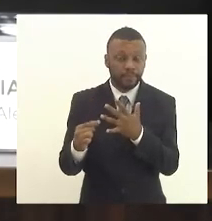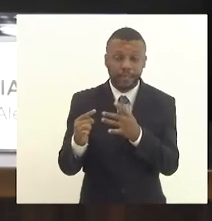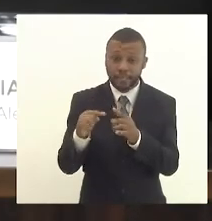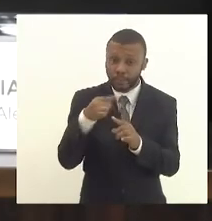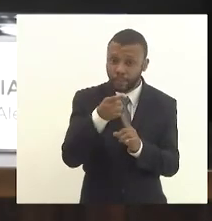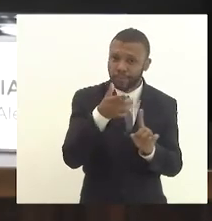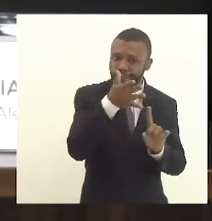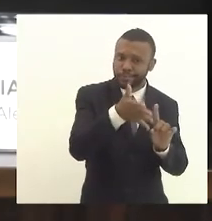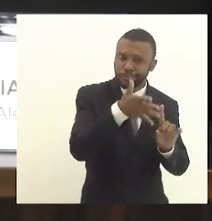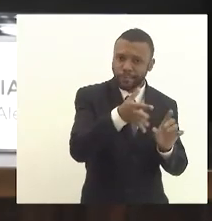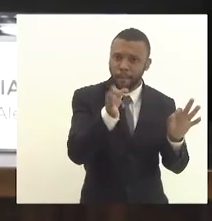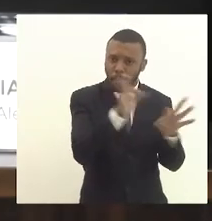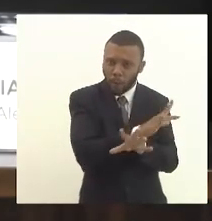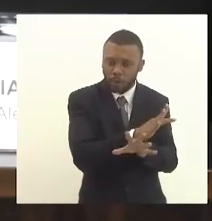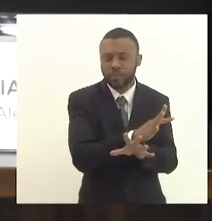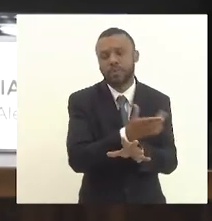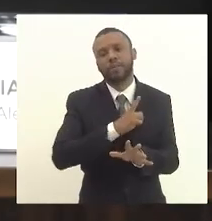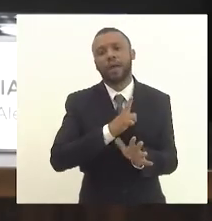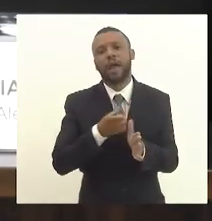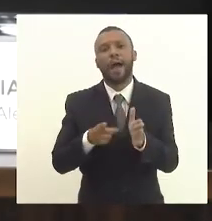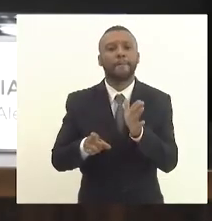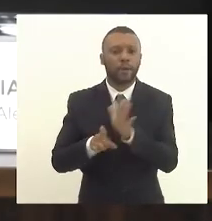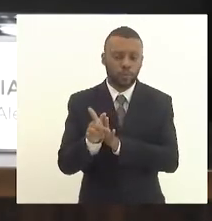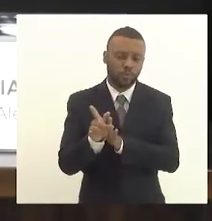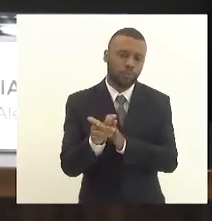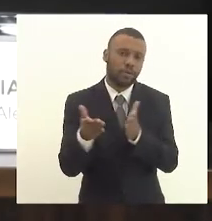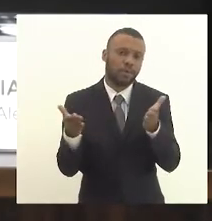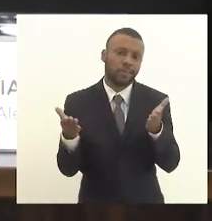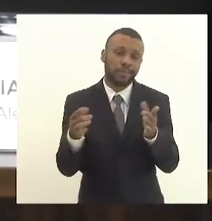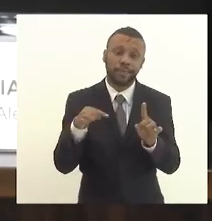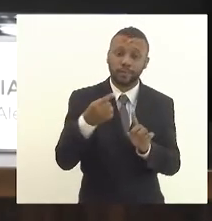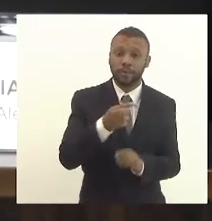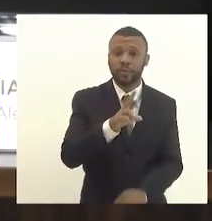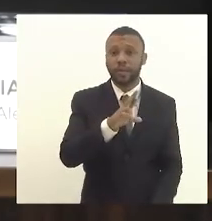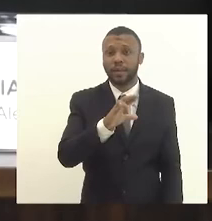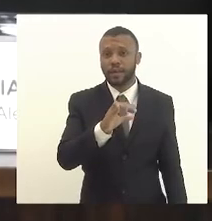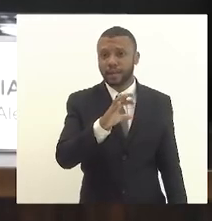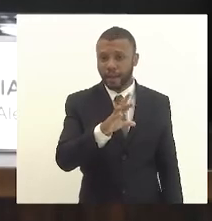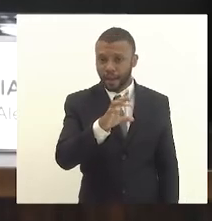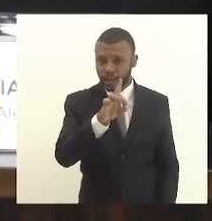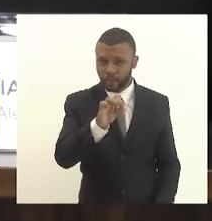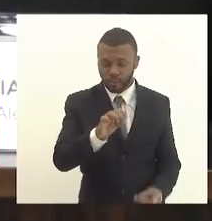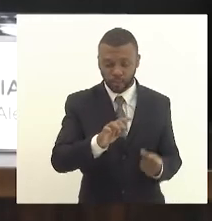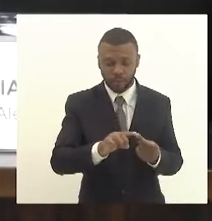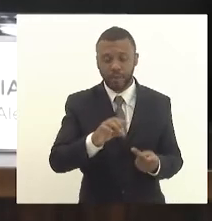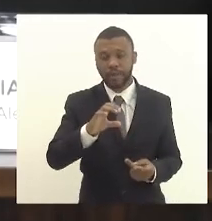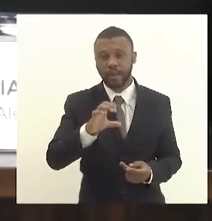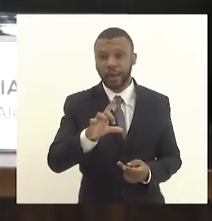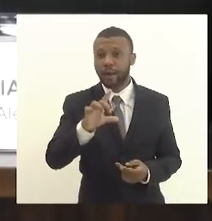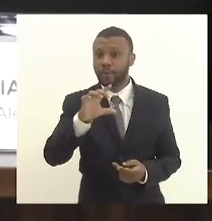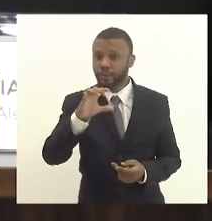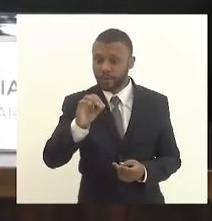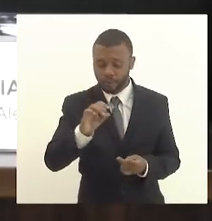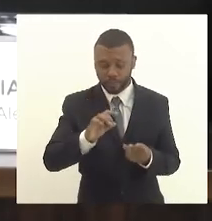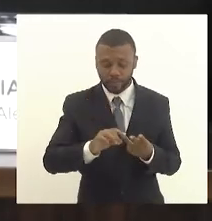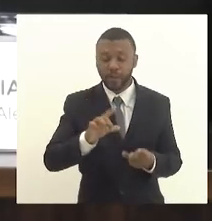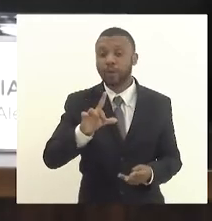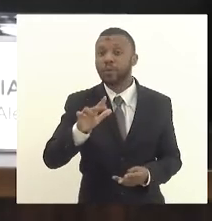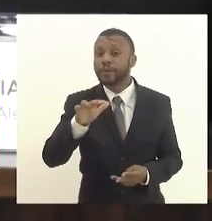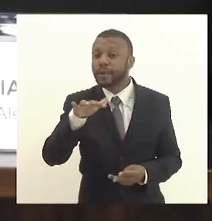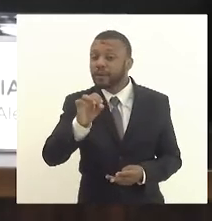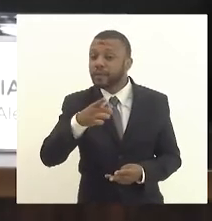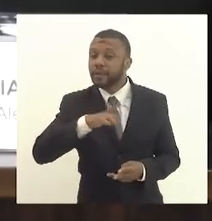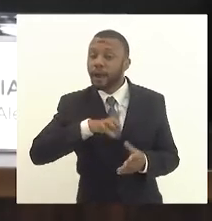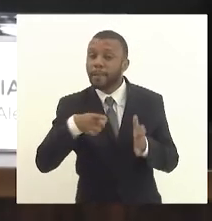quem vai falar, Luciano, após Ricardo e Elcio, será o Luciano, que já tem uma pergunta para o Luciano. Então, com a